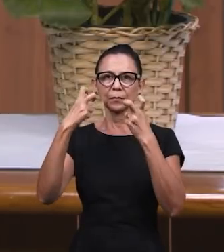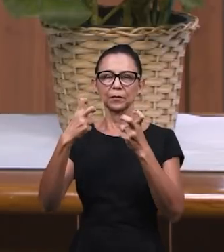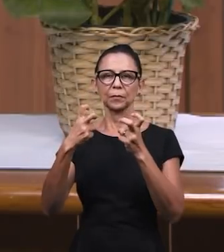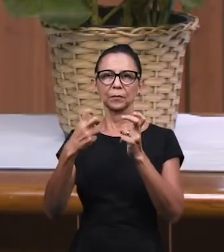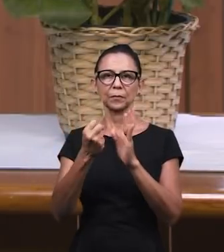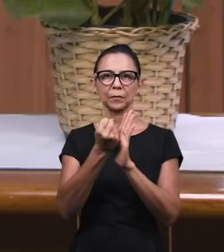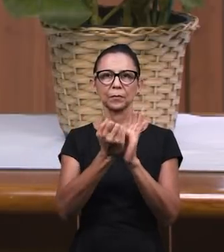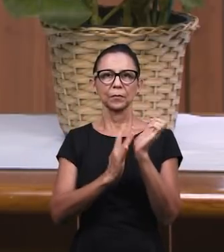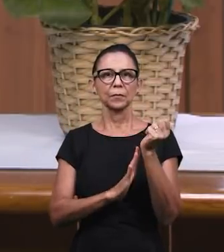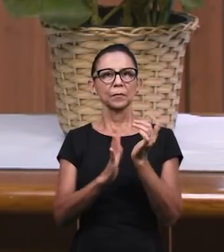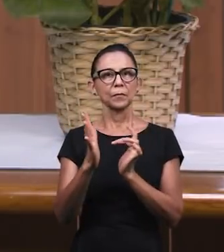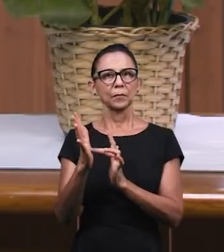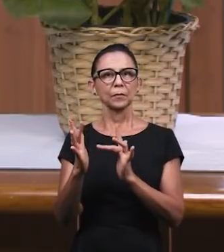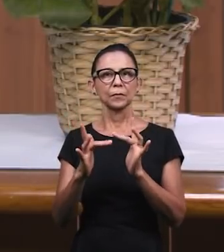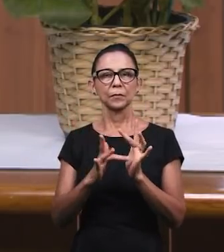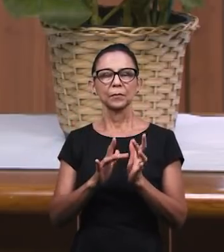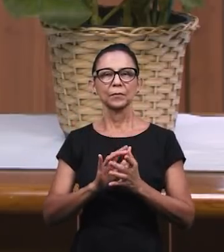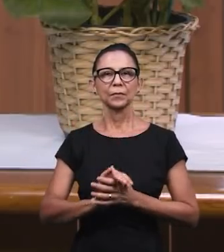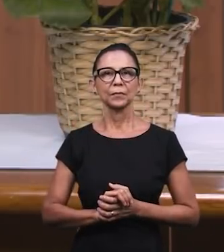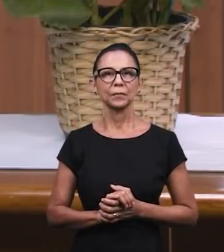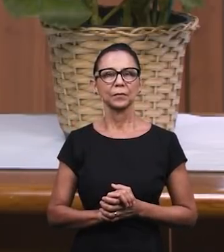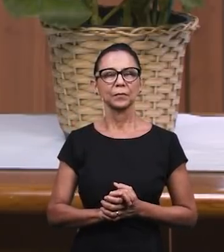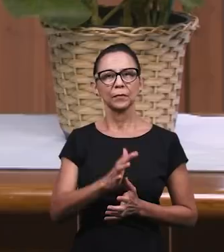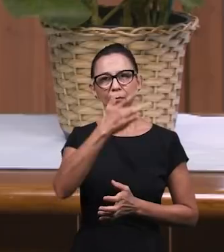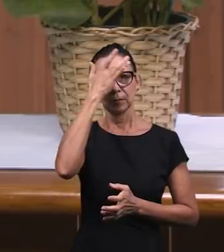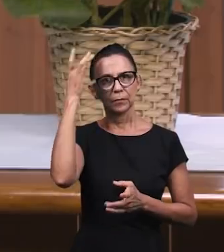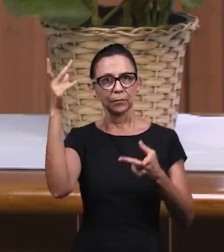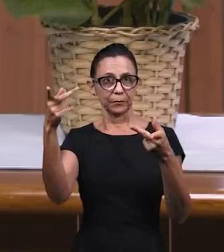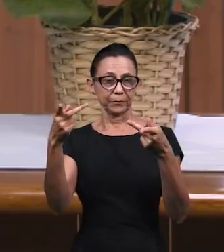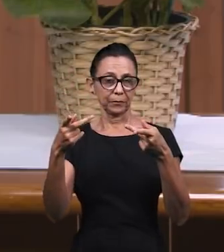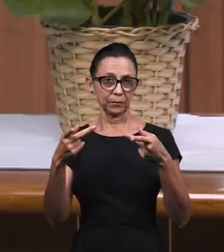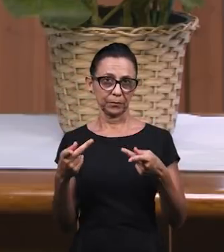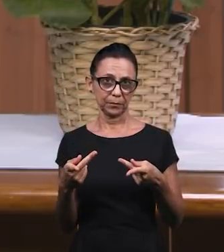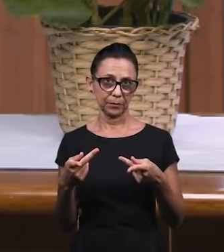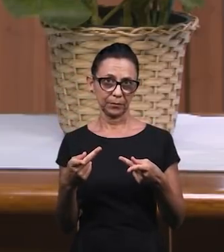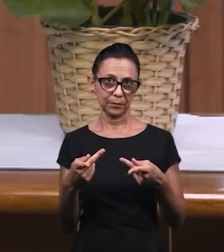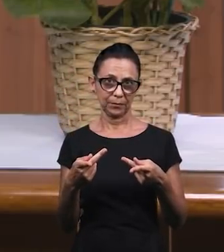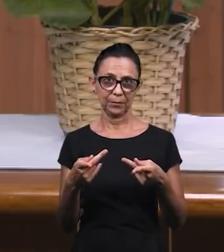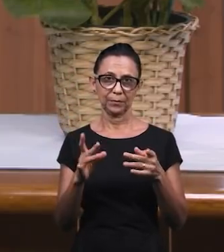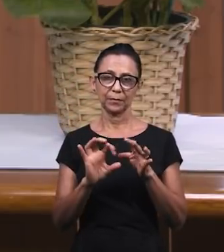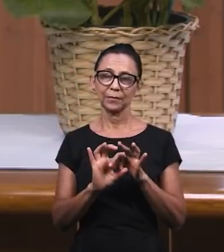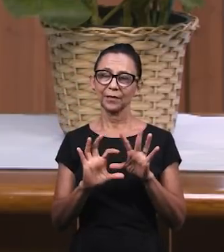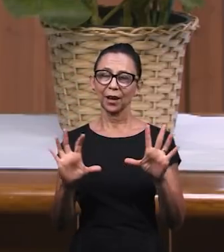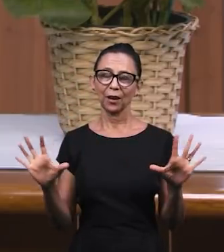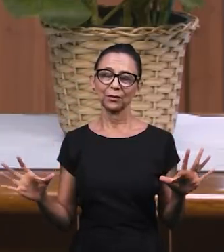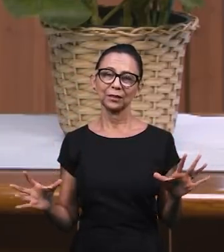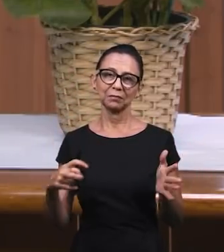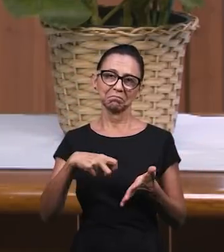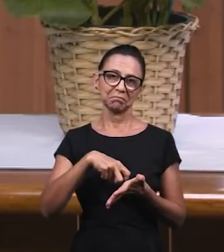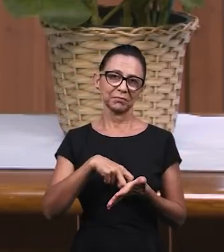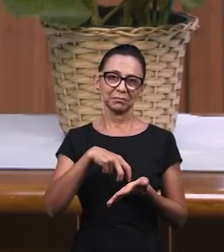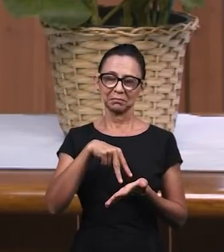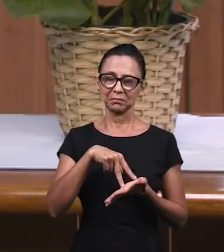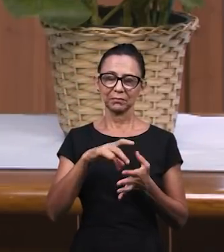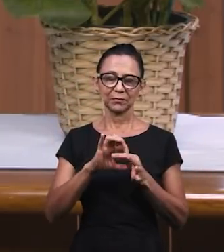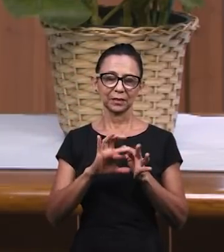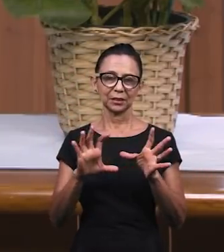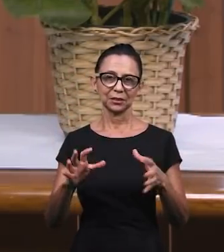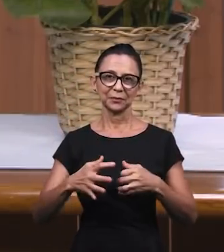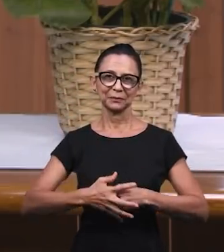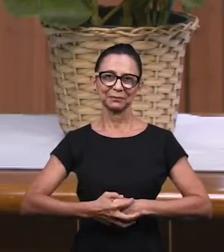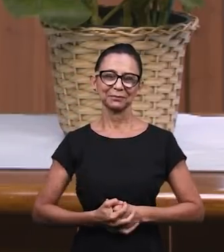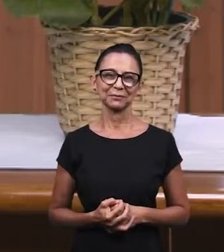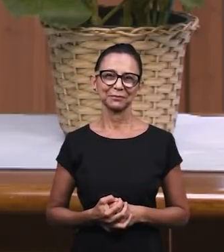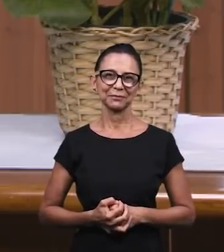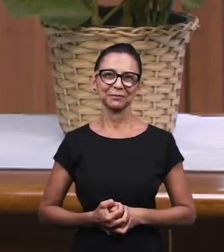pelo sangue de Jesus. E você que nos visita, recebeu esse link hoje, se quiser ajoelhar conosco, está convidado.